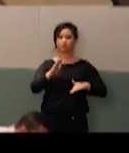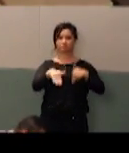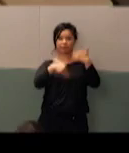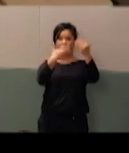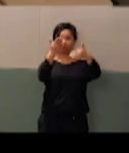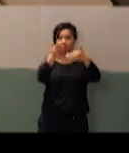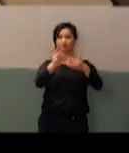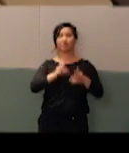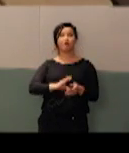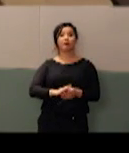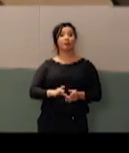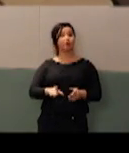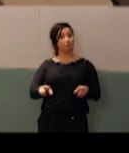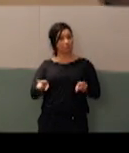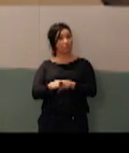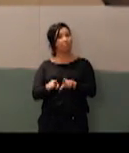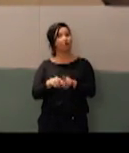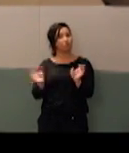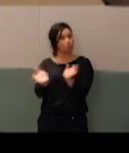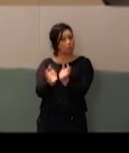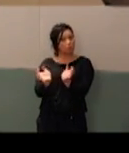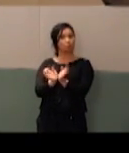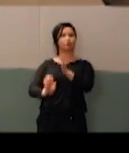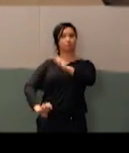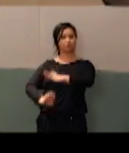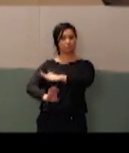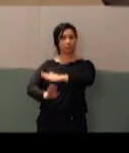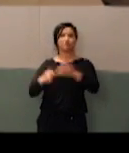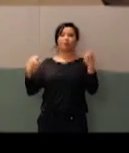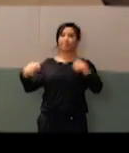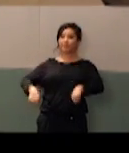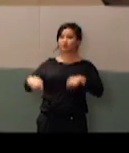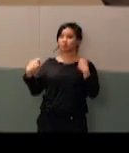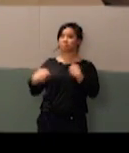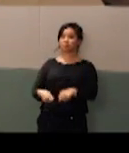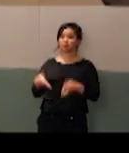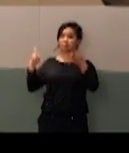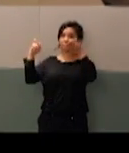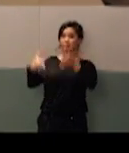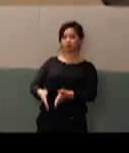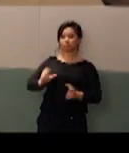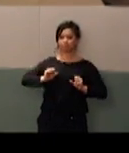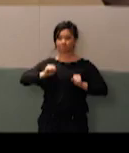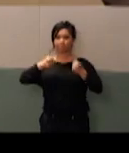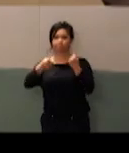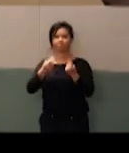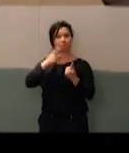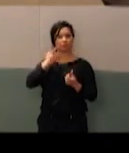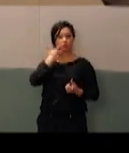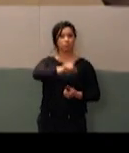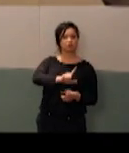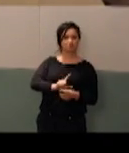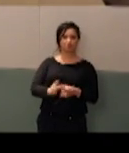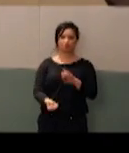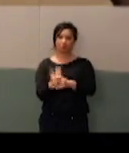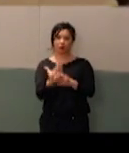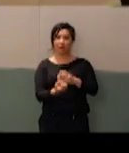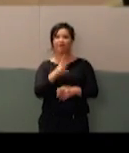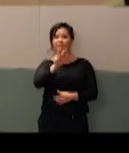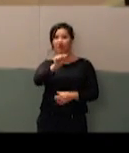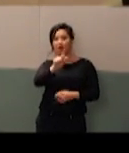seu turno, também participe desse esforço de geração de emprego, de